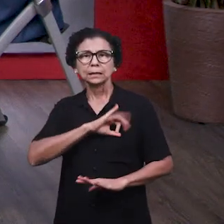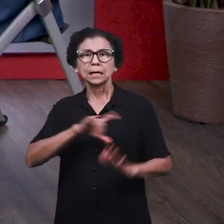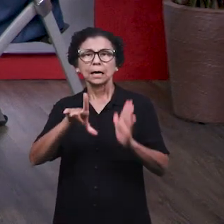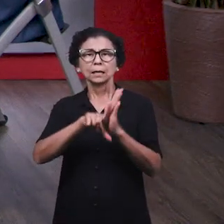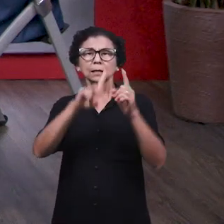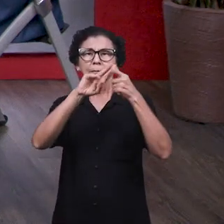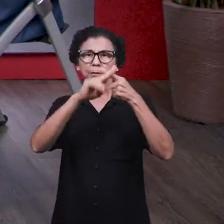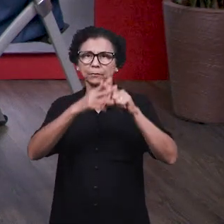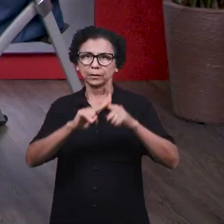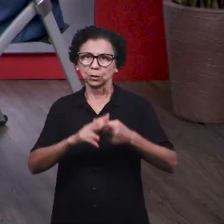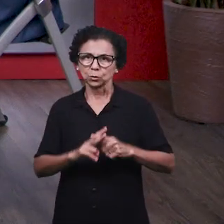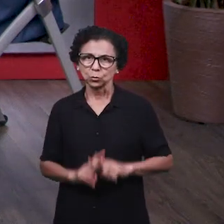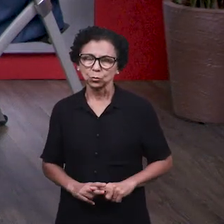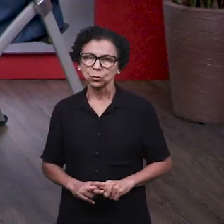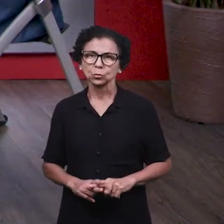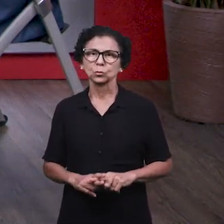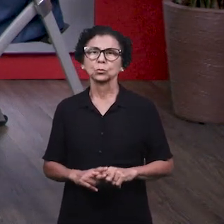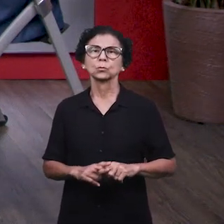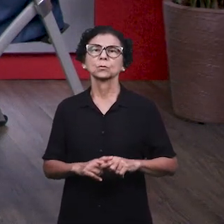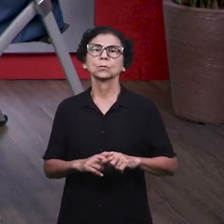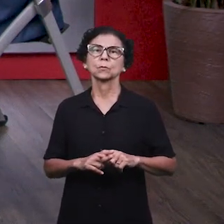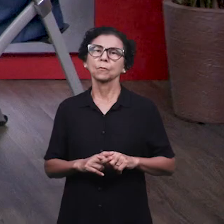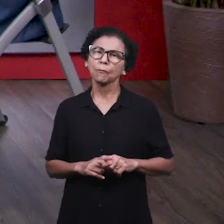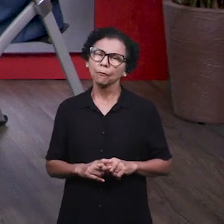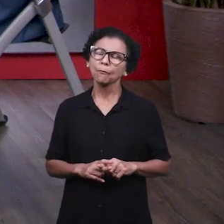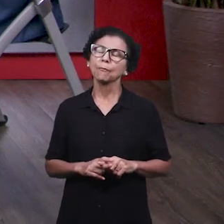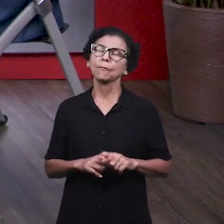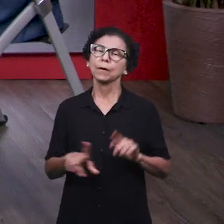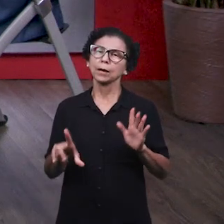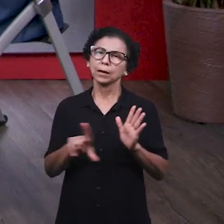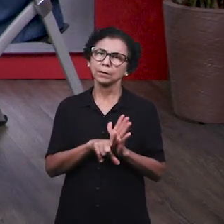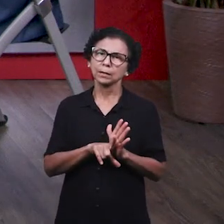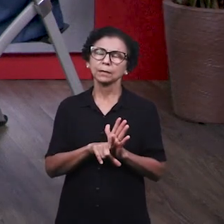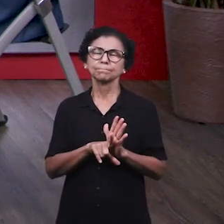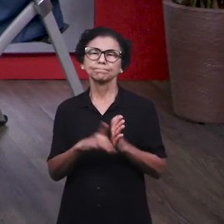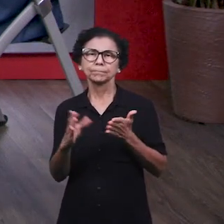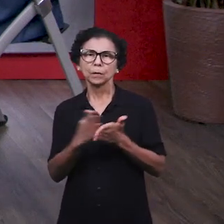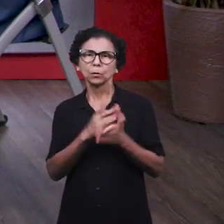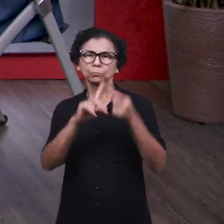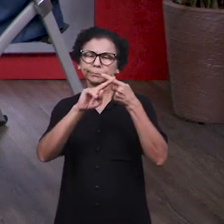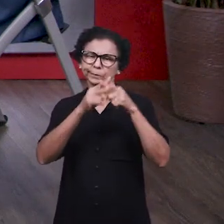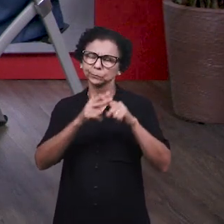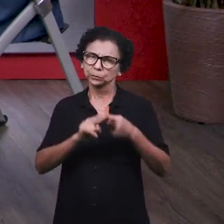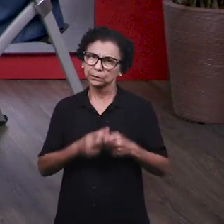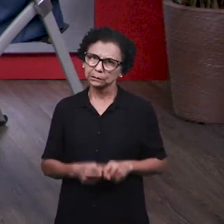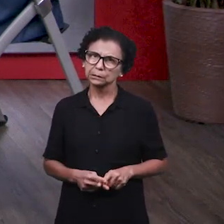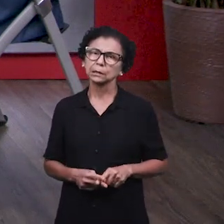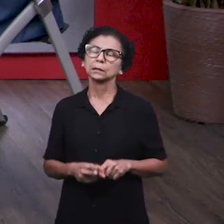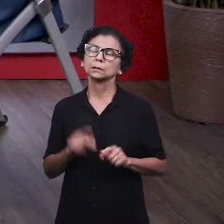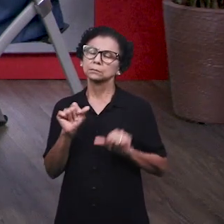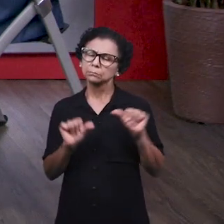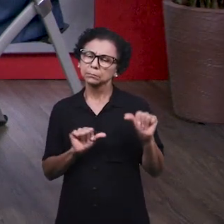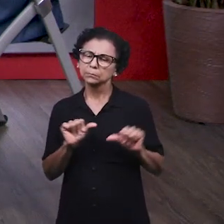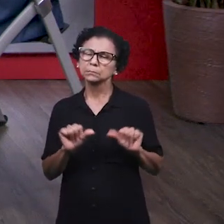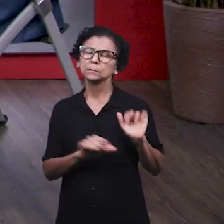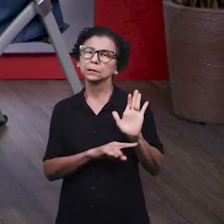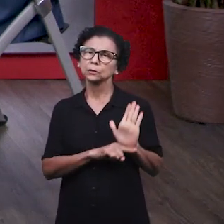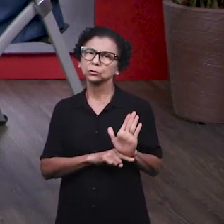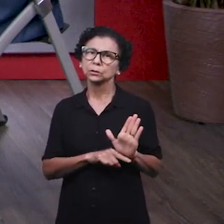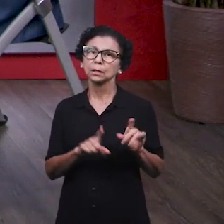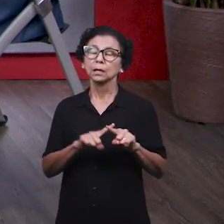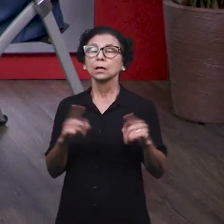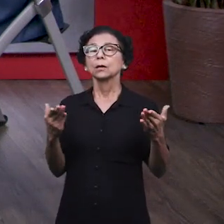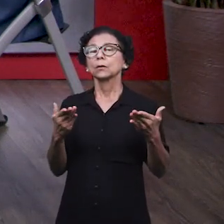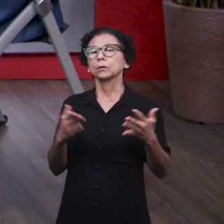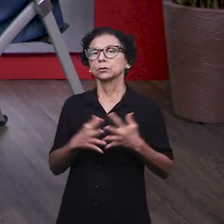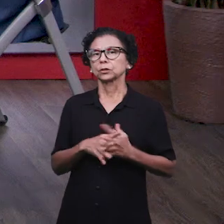foi aperfeiçoada, a lei ainda vai ser sofre algumas mudanças que vão até ajudar,